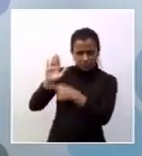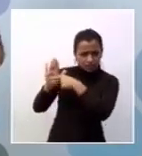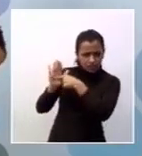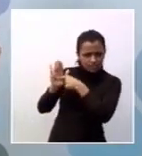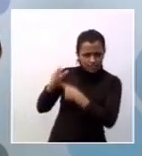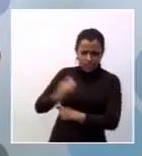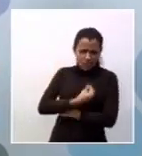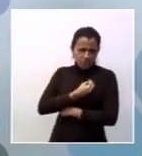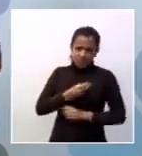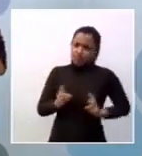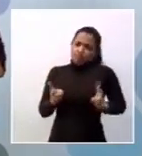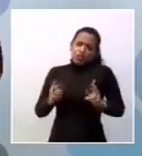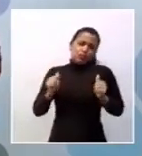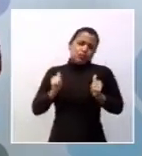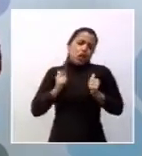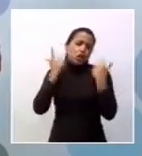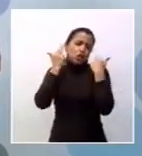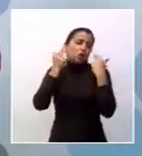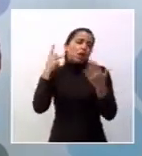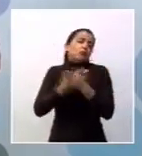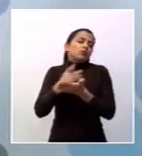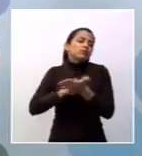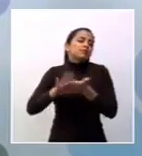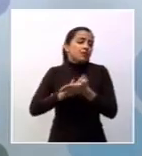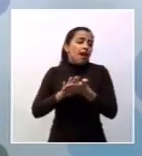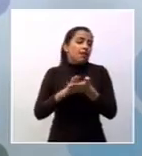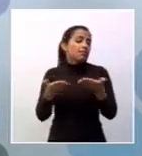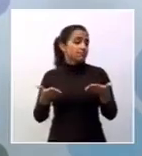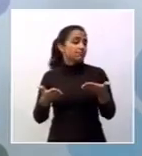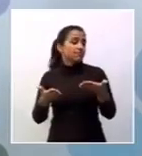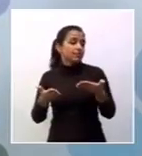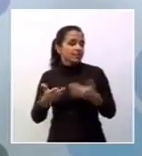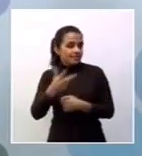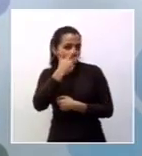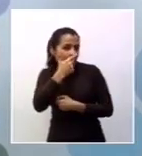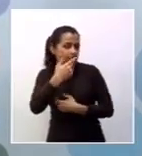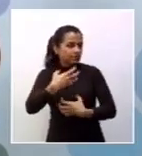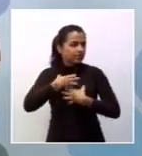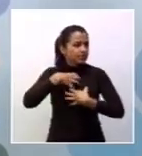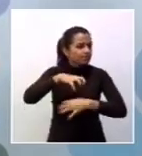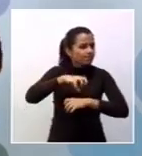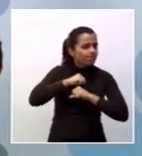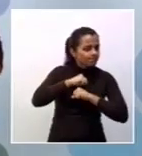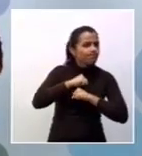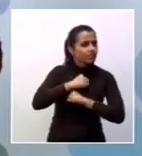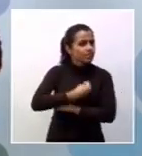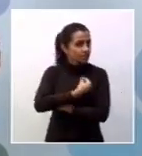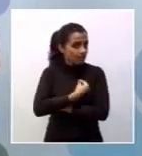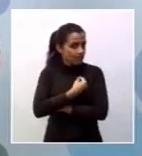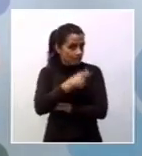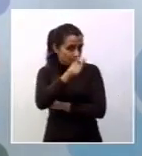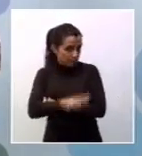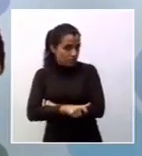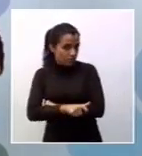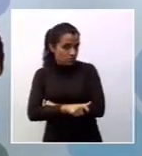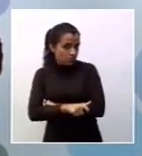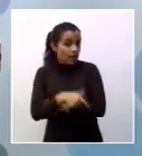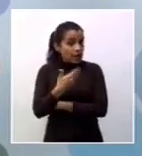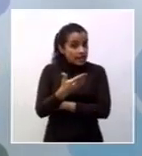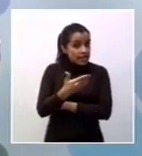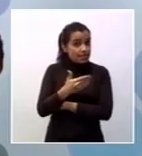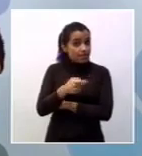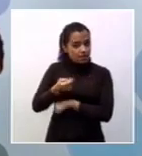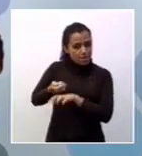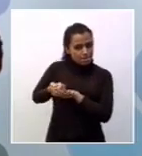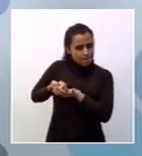vida normalmente, como se nada tivesse acontecido? Você acha que isso talvez não impacte diretamente nessa pessoa? Então, as fake news, a gente